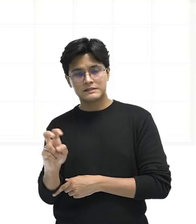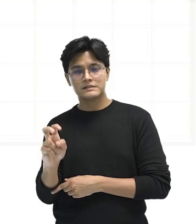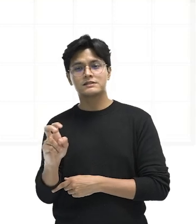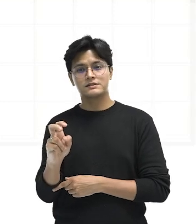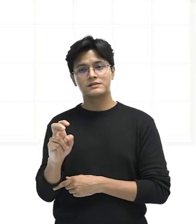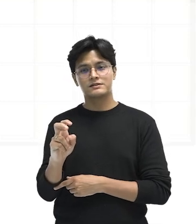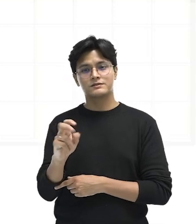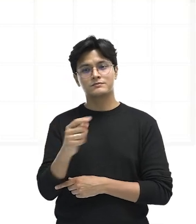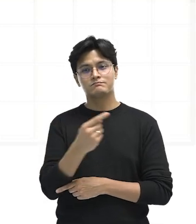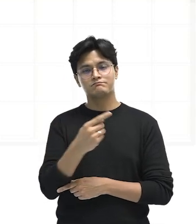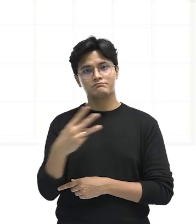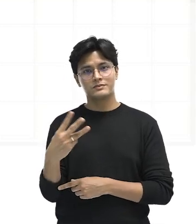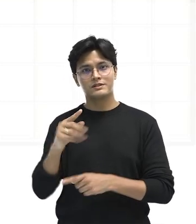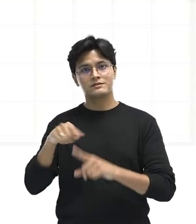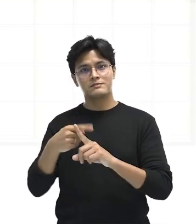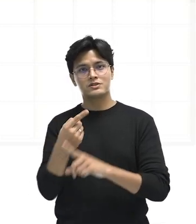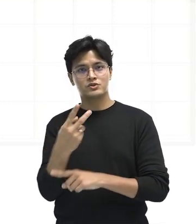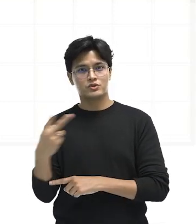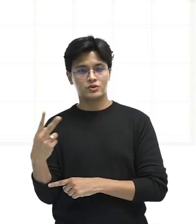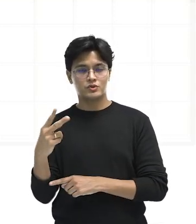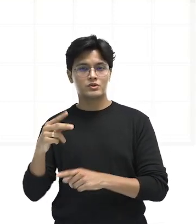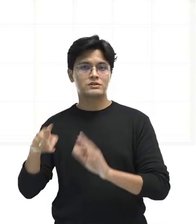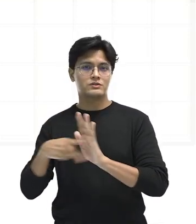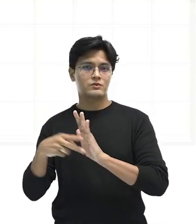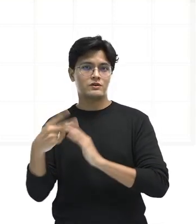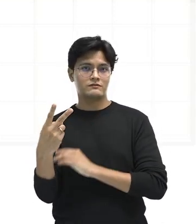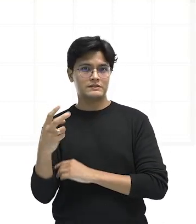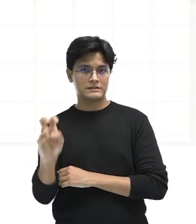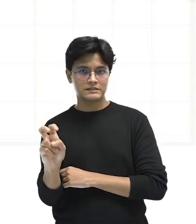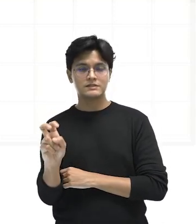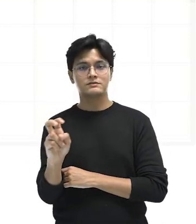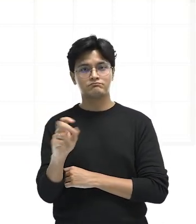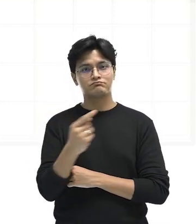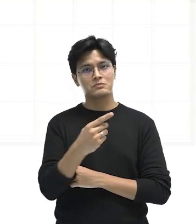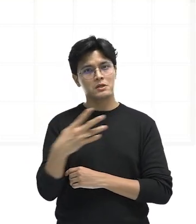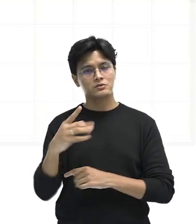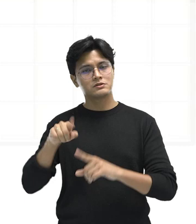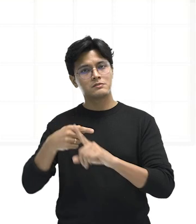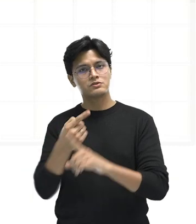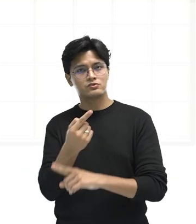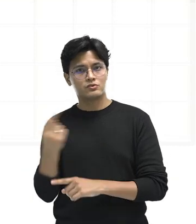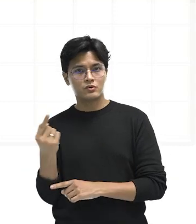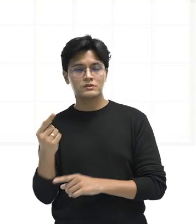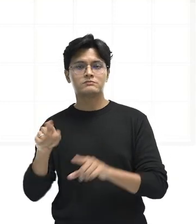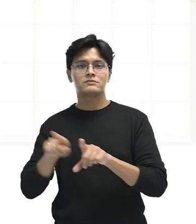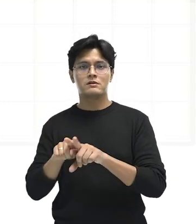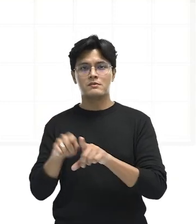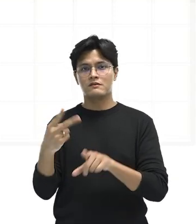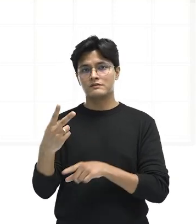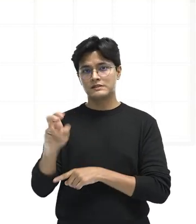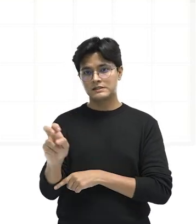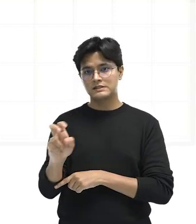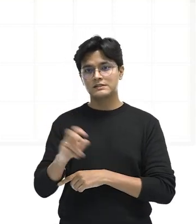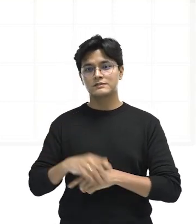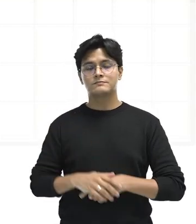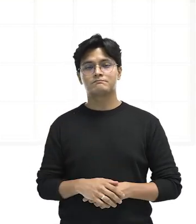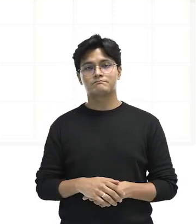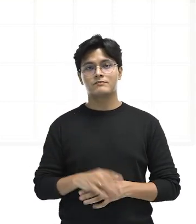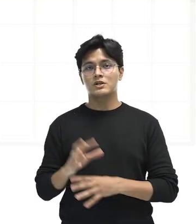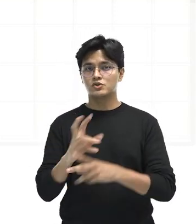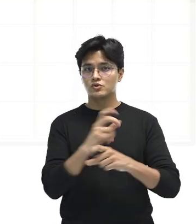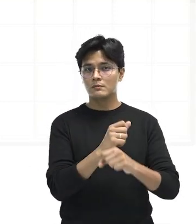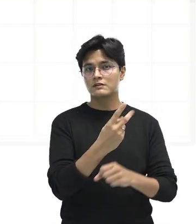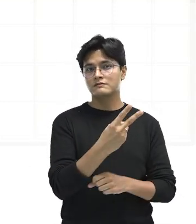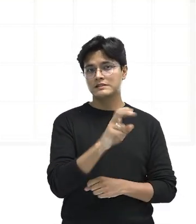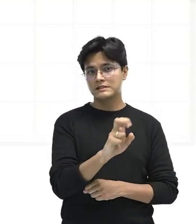13 mais 12, 25, 14 mais 11 vai dar 25 também, né? 25 mais 25 é igual a 50,